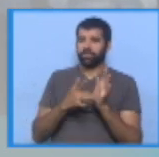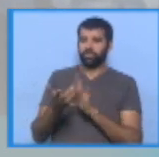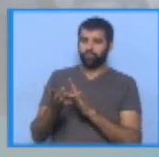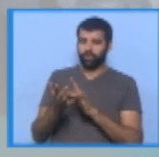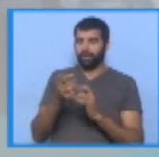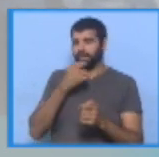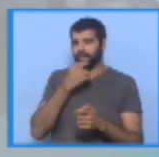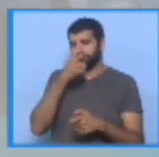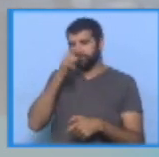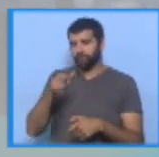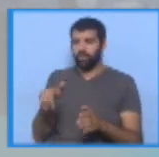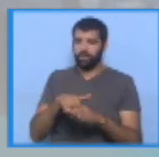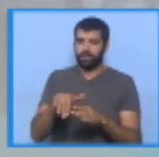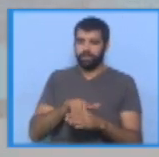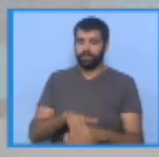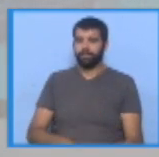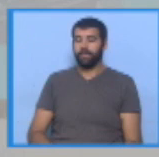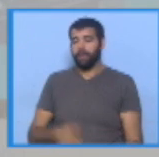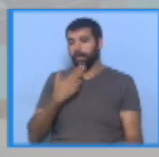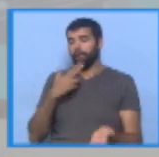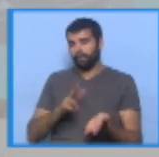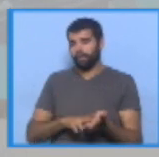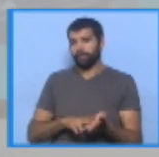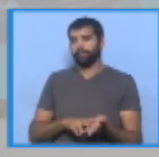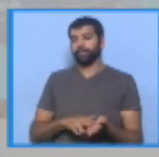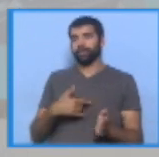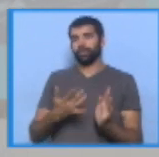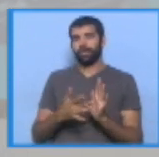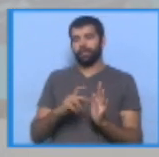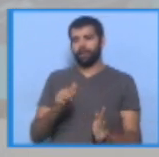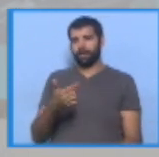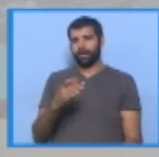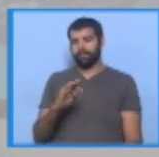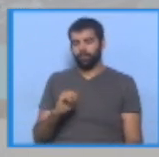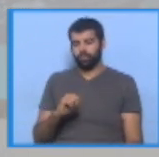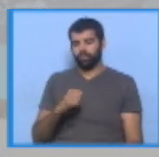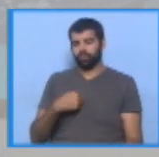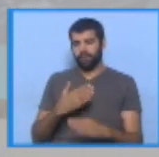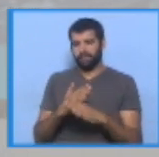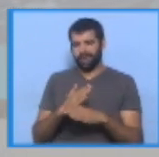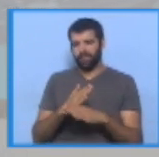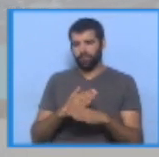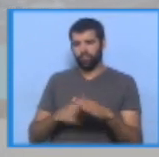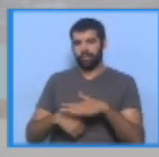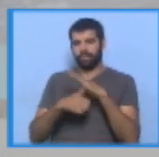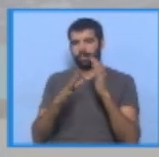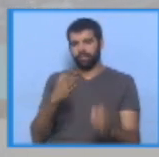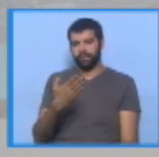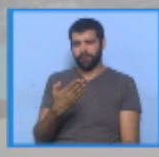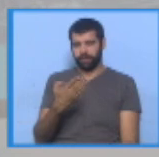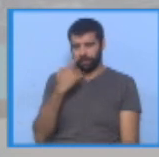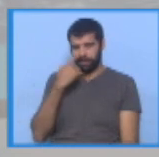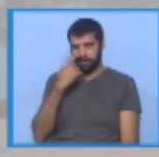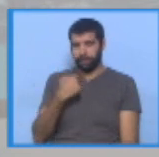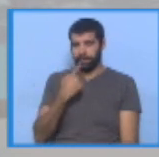que ali estão a participar. Exatamente, aliás, o livro dos Atos Apóstolos, mesmo a meio, não é? O capítulo 17,